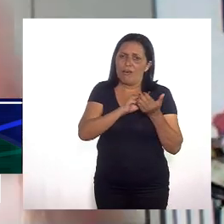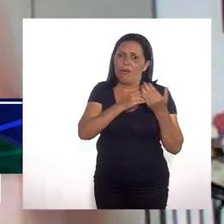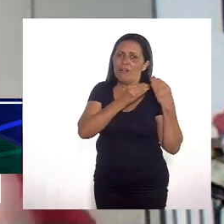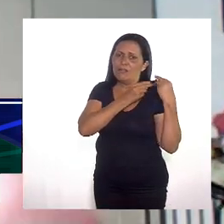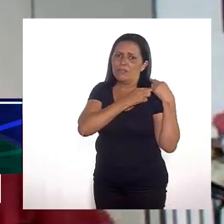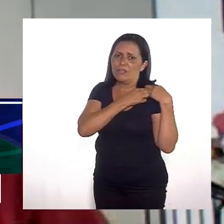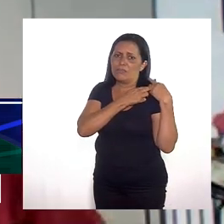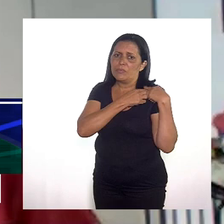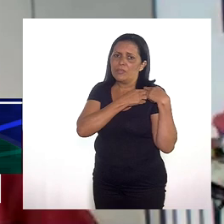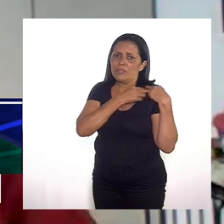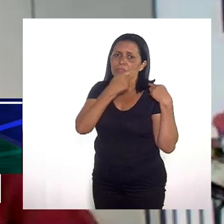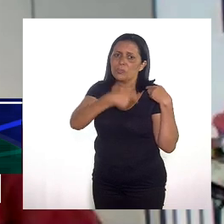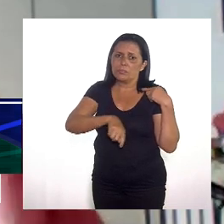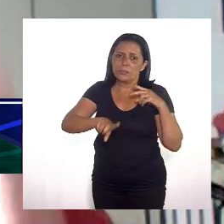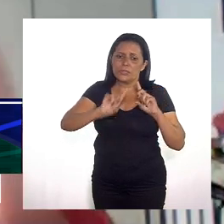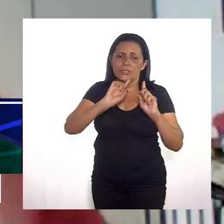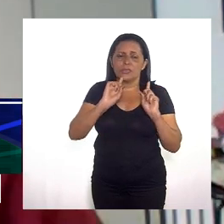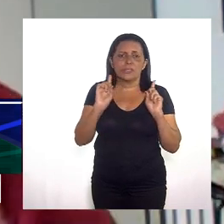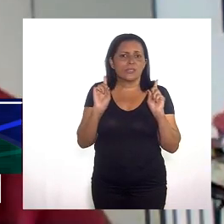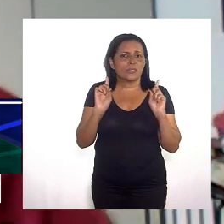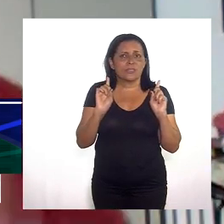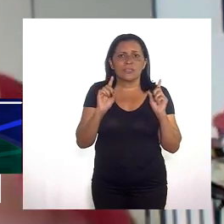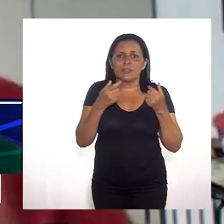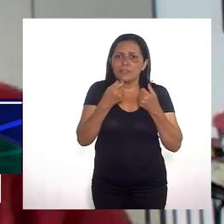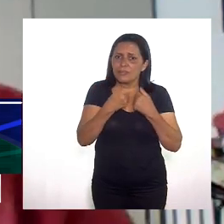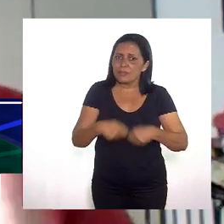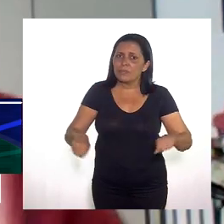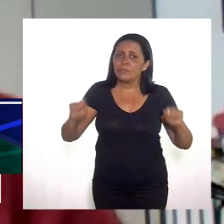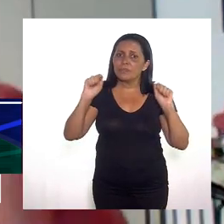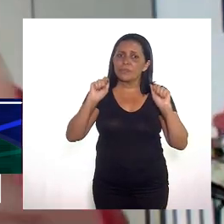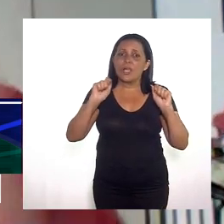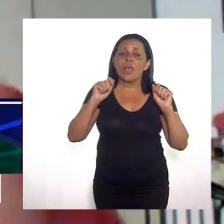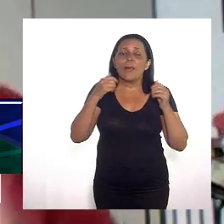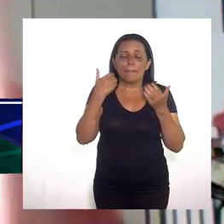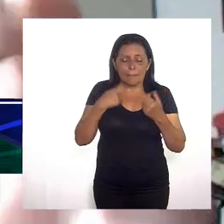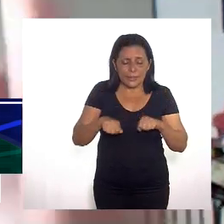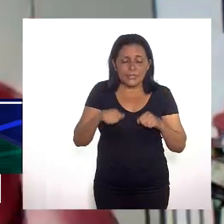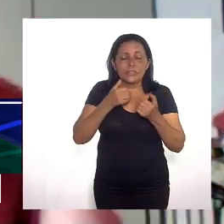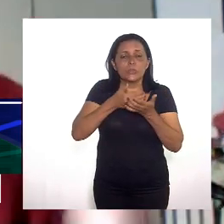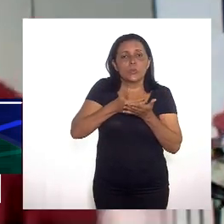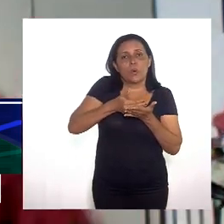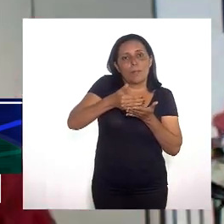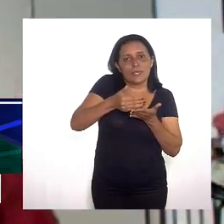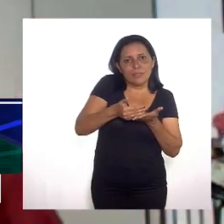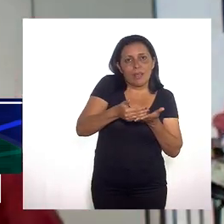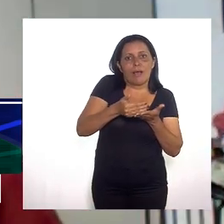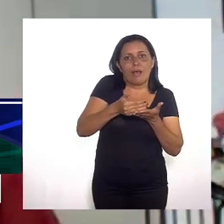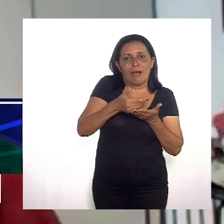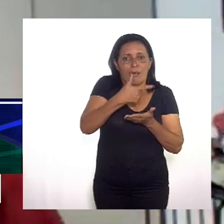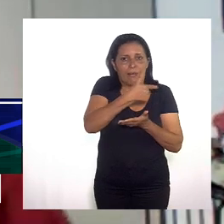é desnecessário. É desnecessário porque é possível começar a imunização coordenada